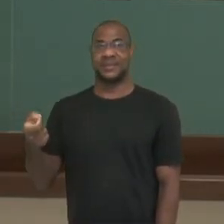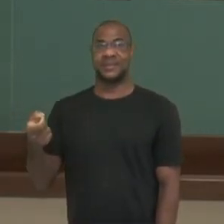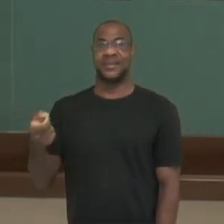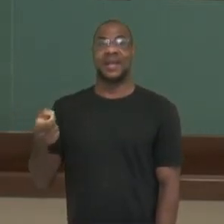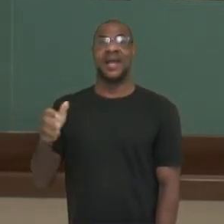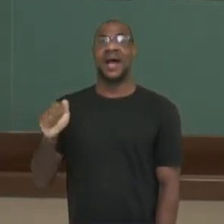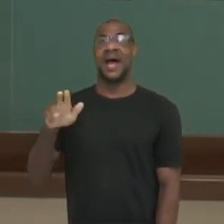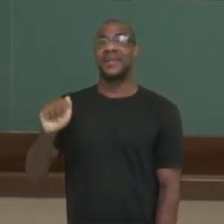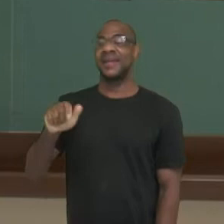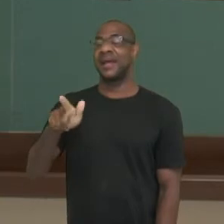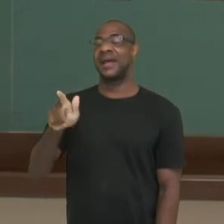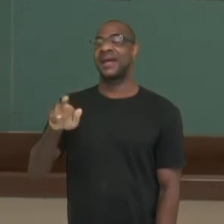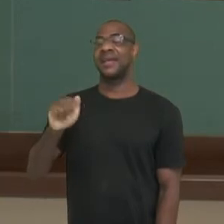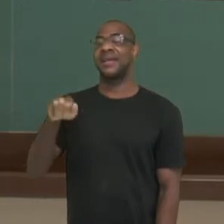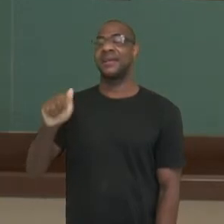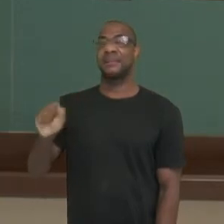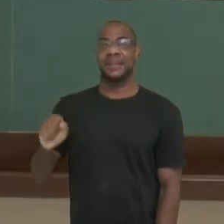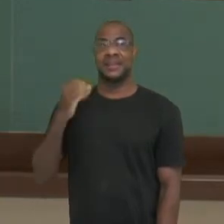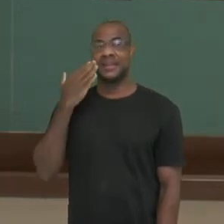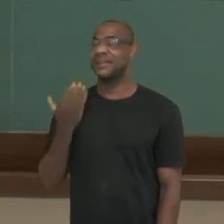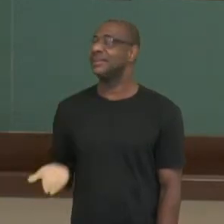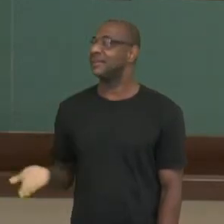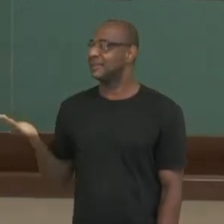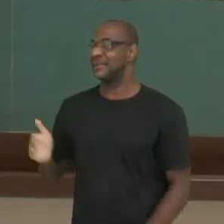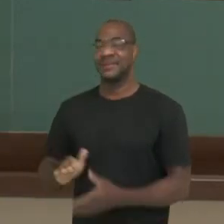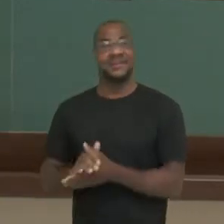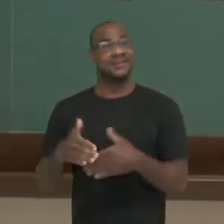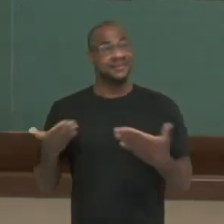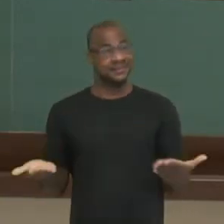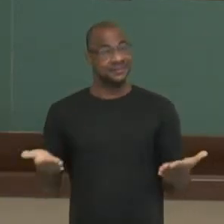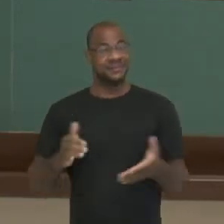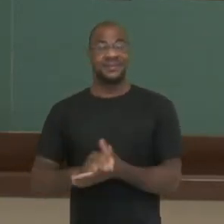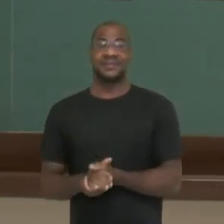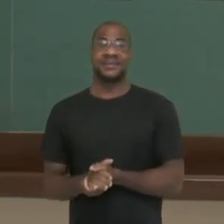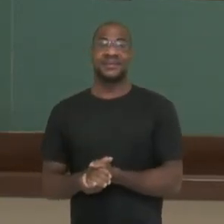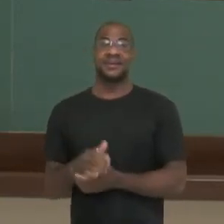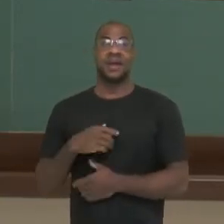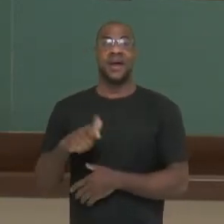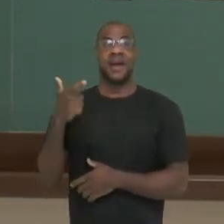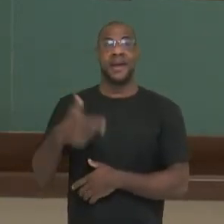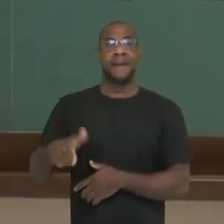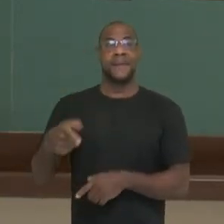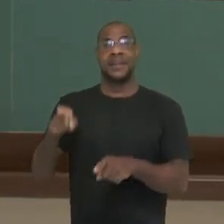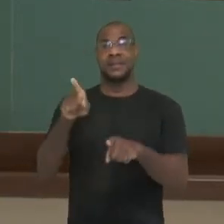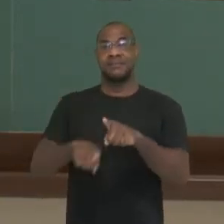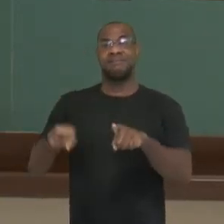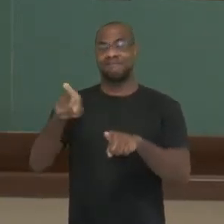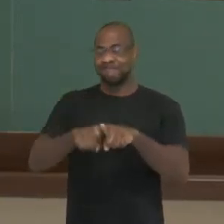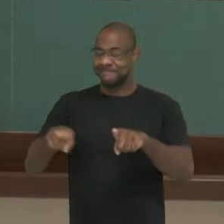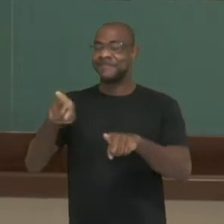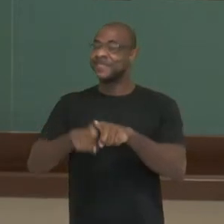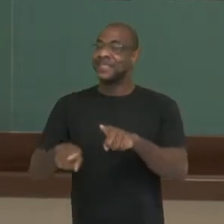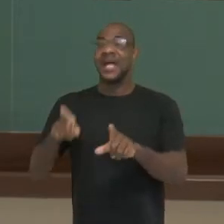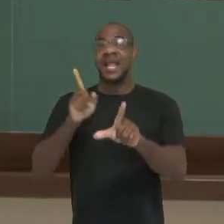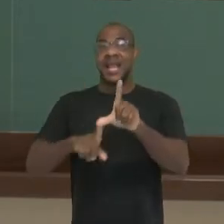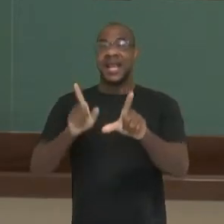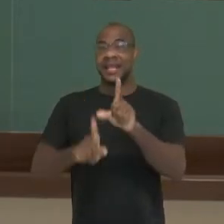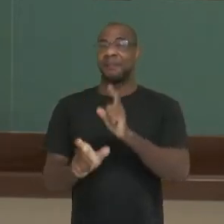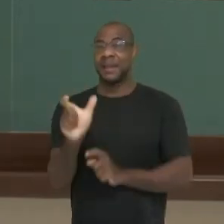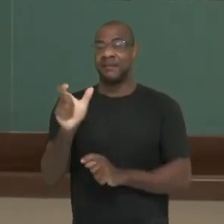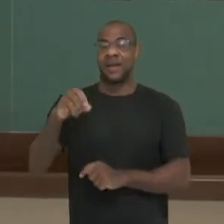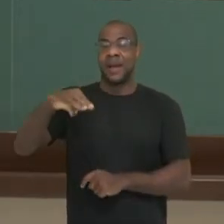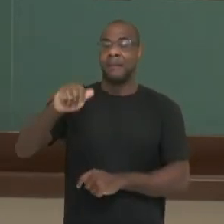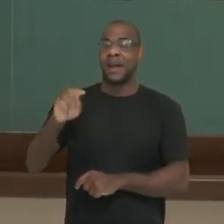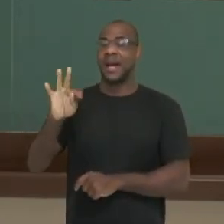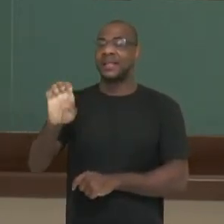151.200 anagramas. Observe que com a repetição das letras na palavra matemática,